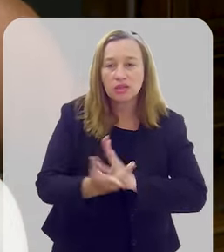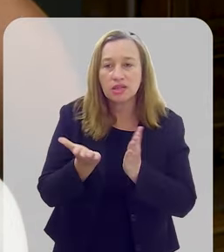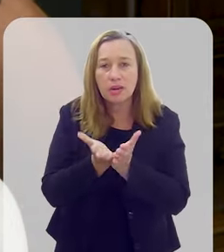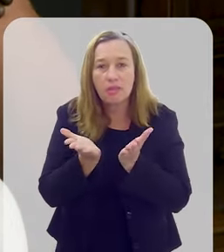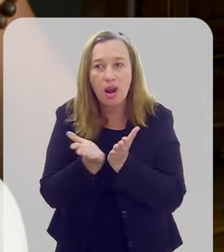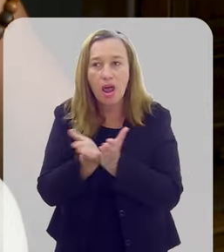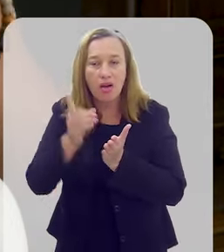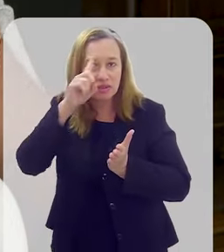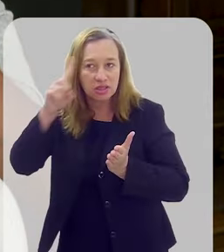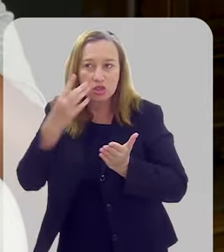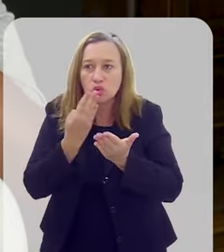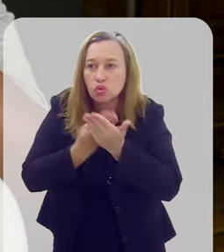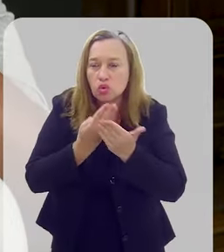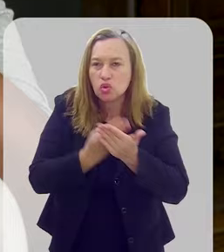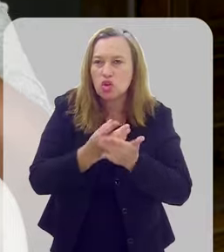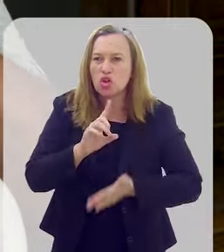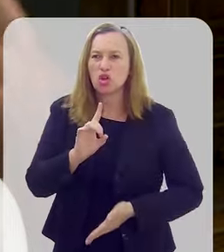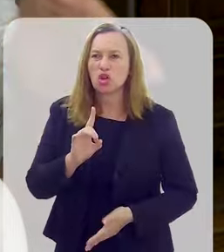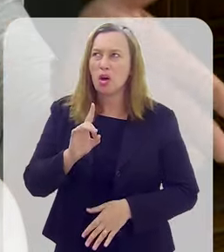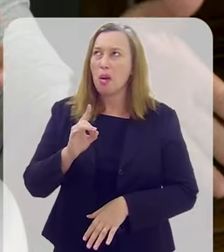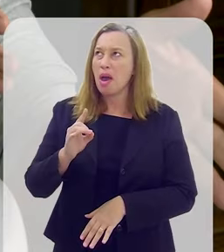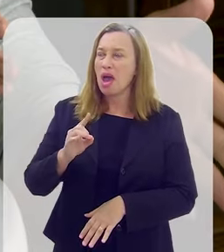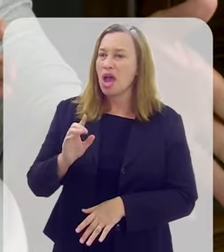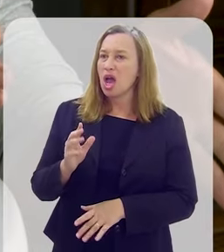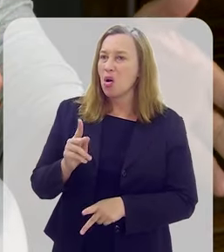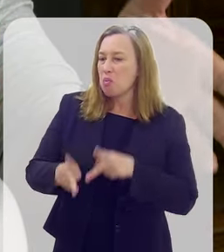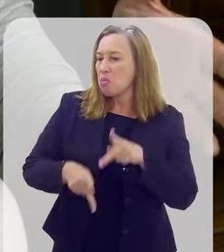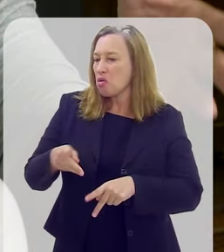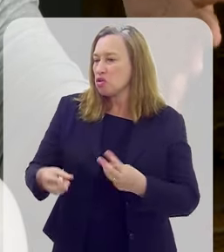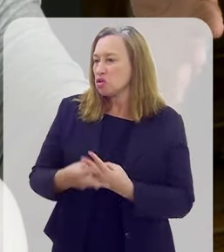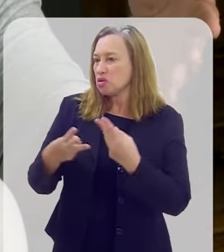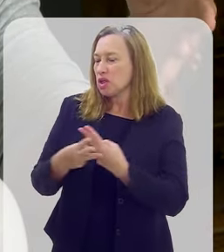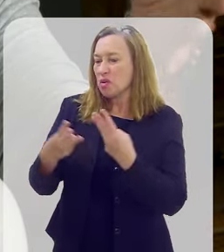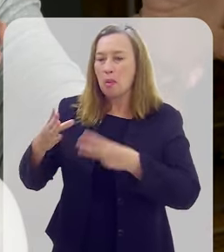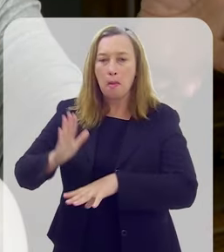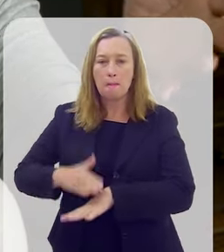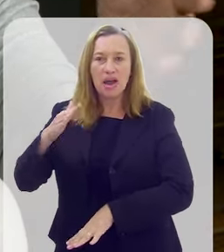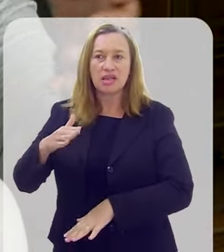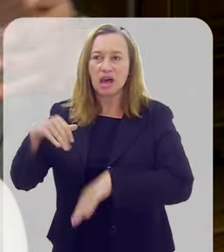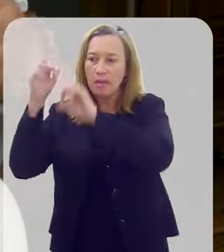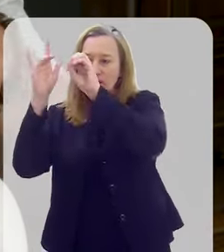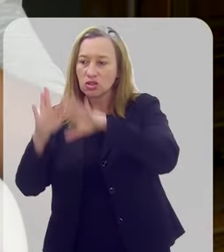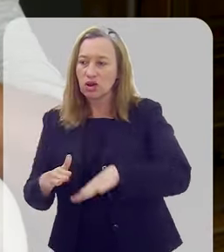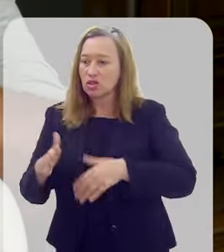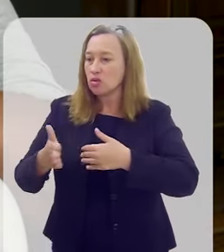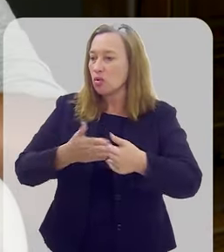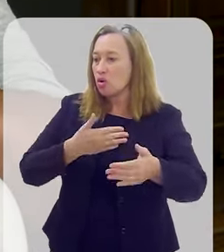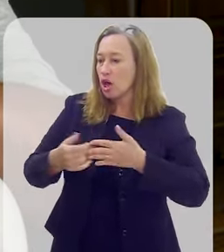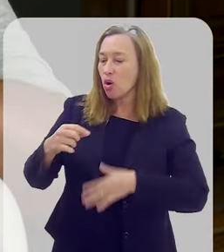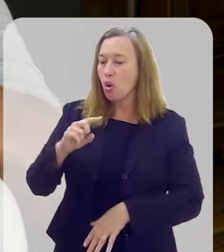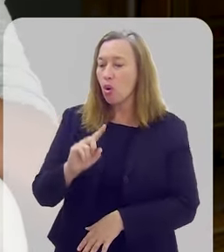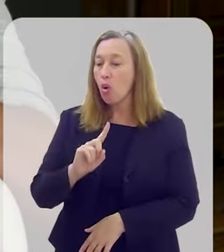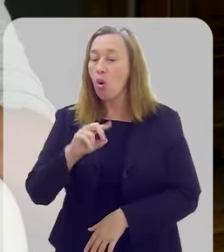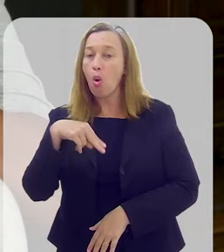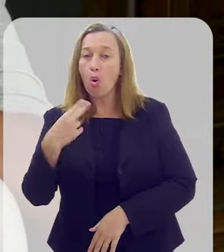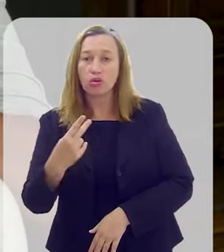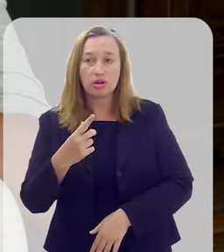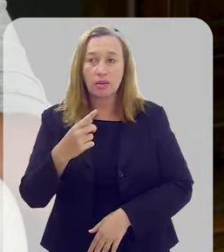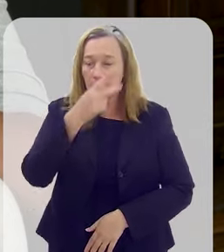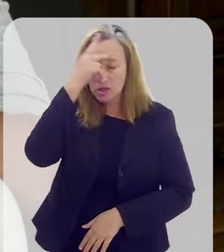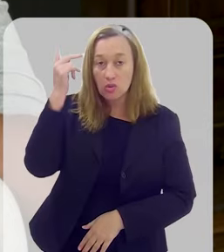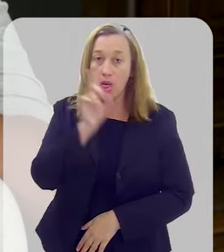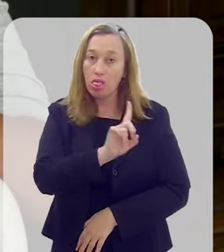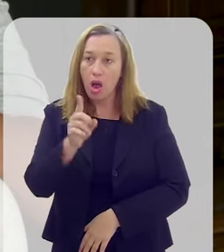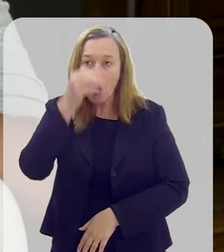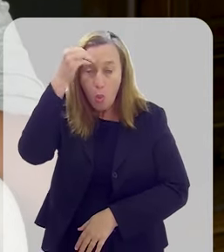profundidade bíblica Não por isso que ele seja mais e consagrado do que qualquer outra pessoa n é disso que nós